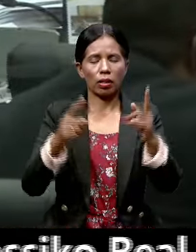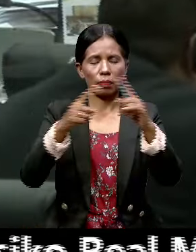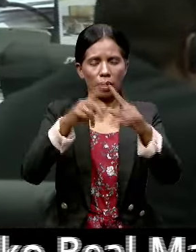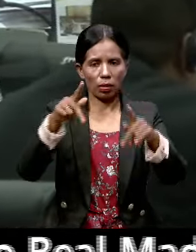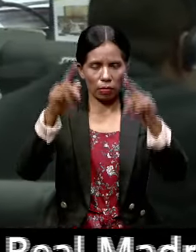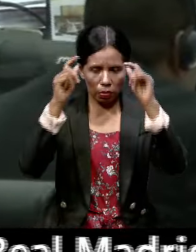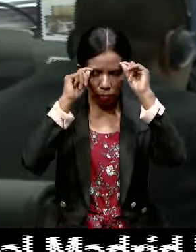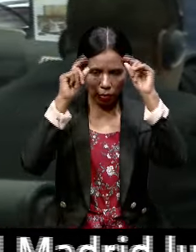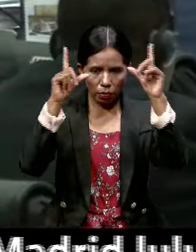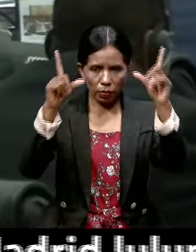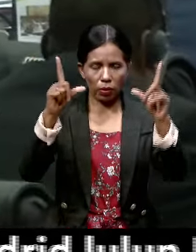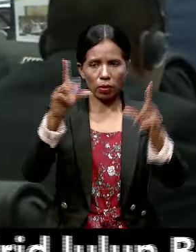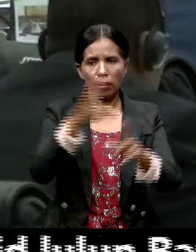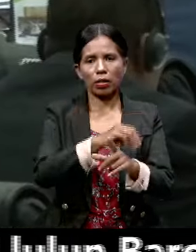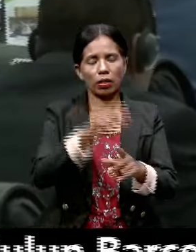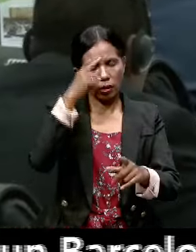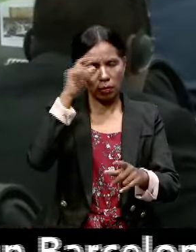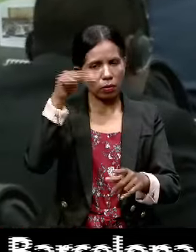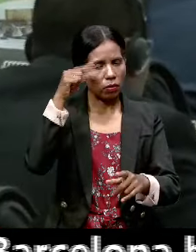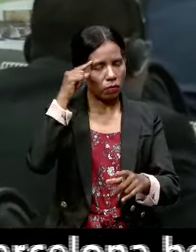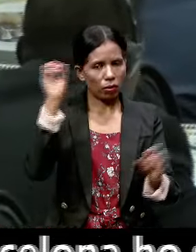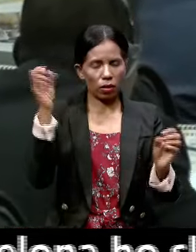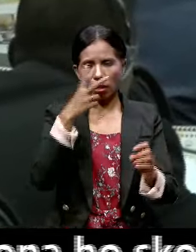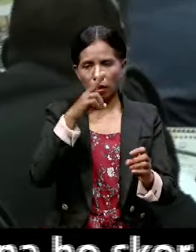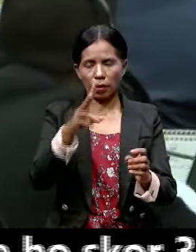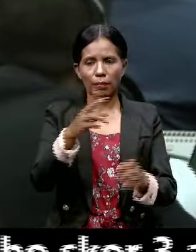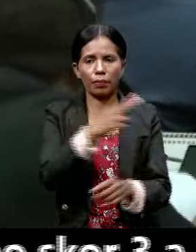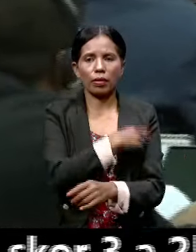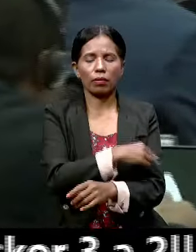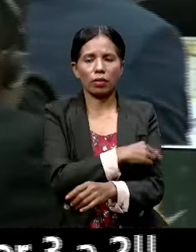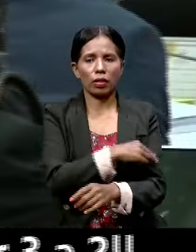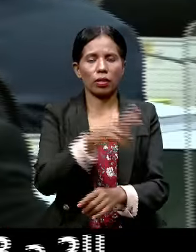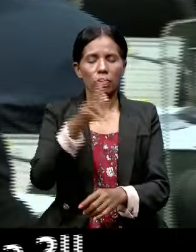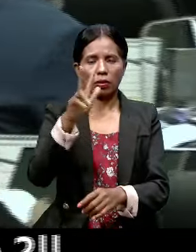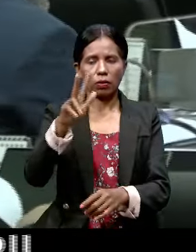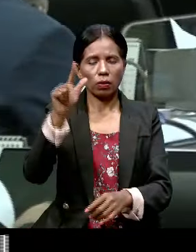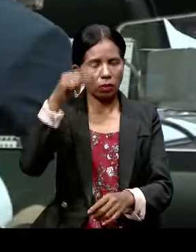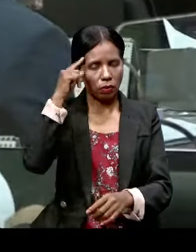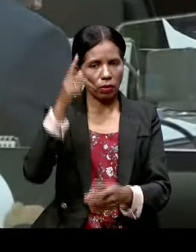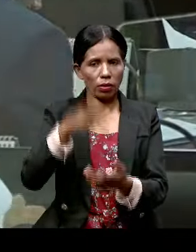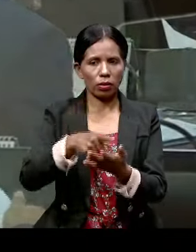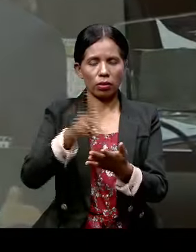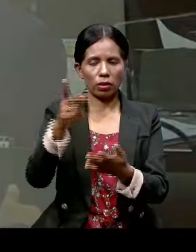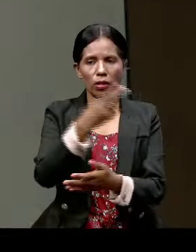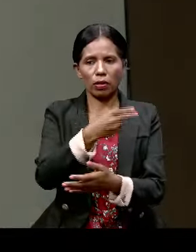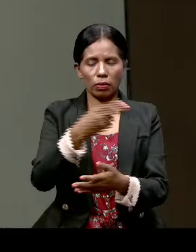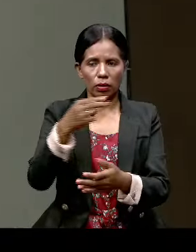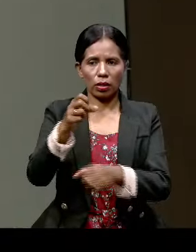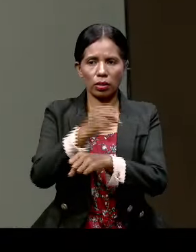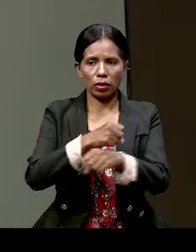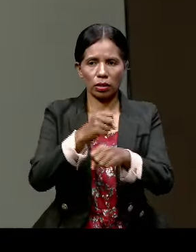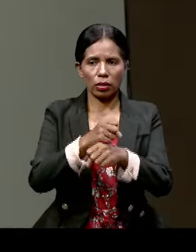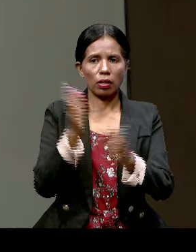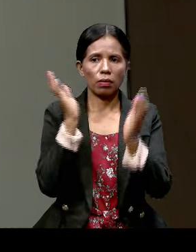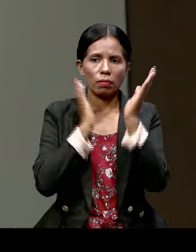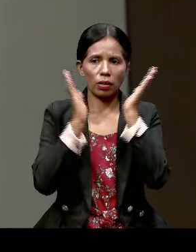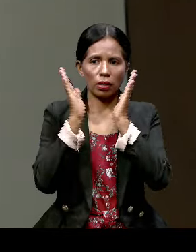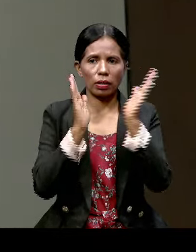Sira, tamo governo la controla o dia. Hospital Toro, nebe governo, hala contratar a Indonésia, Singapura, ou